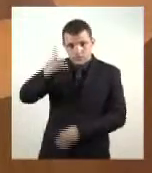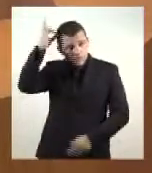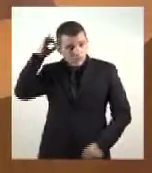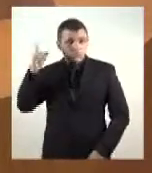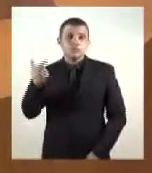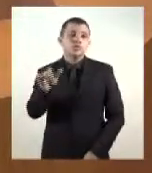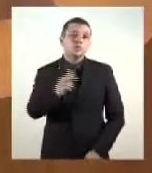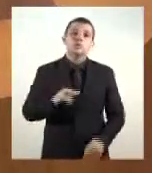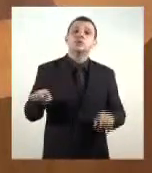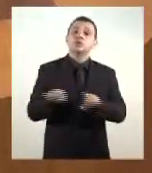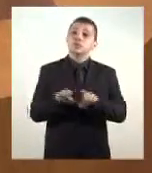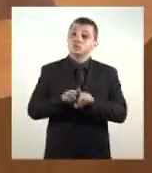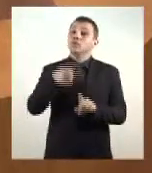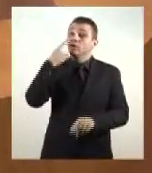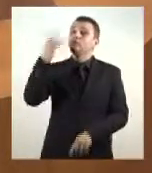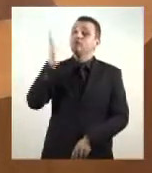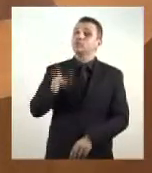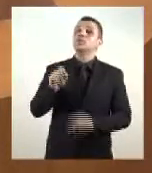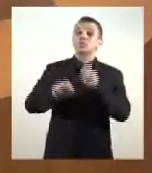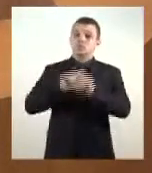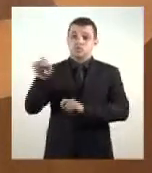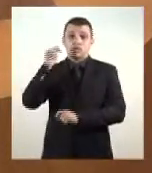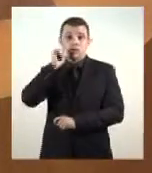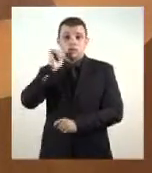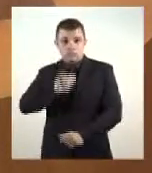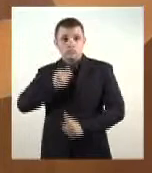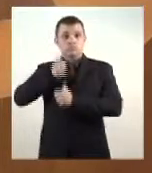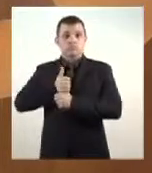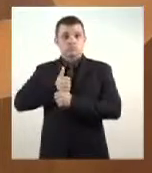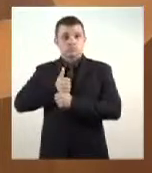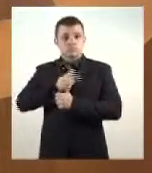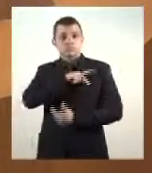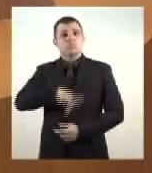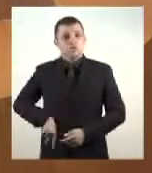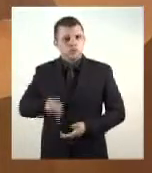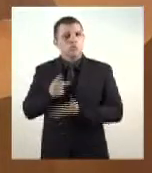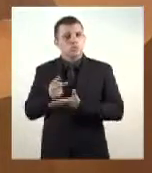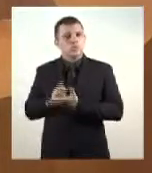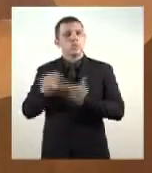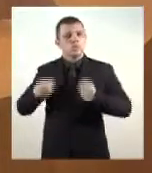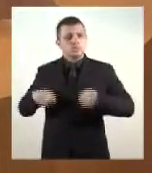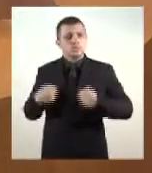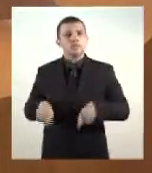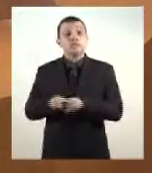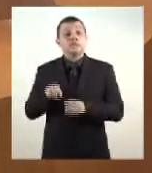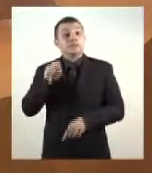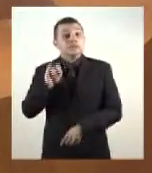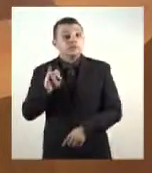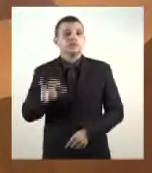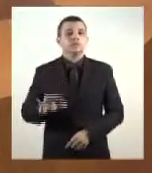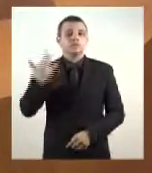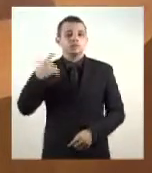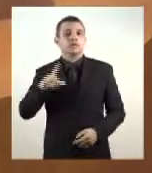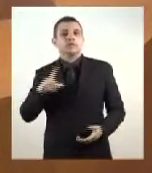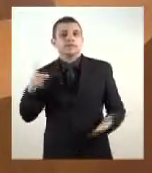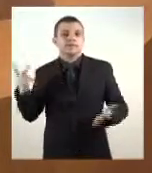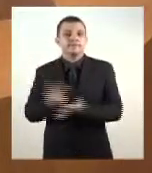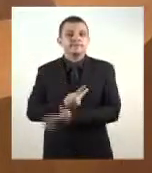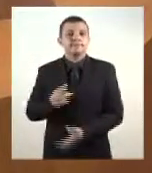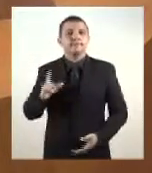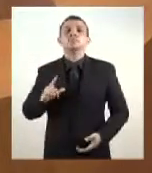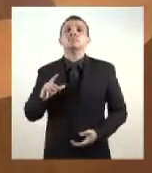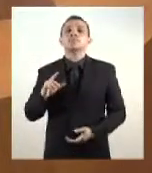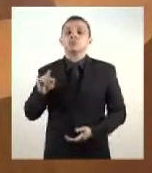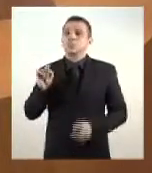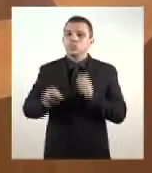defendem, inclusive, a legitimidade da presidente enquanto presidente e, caso surja um crime de responsabilidade, que seria o caso do impeachment, aí